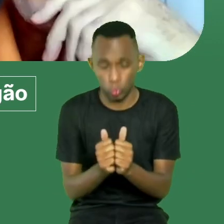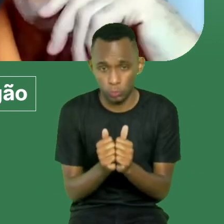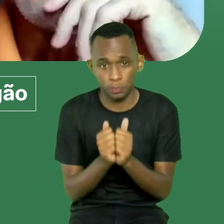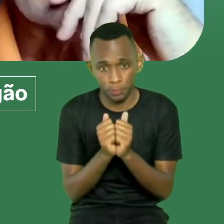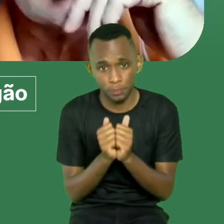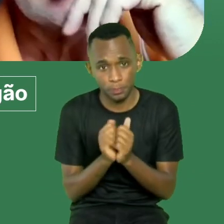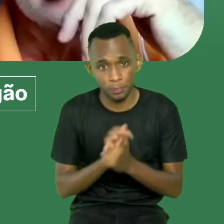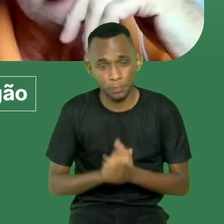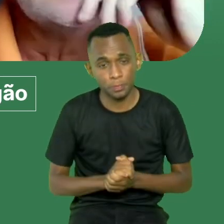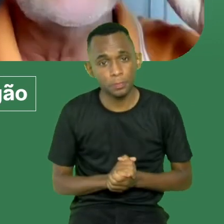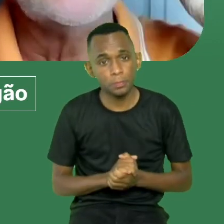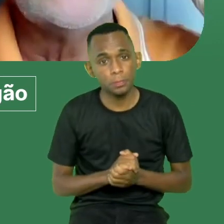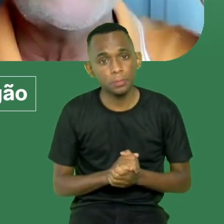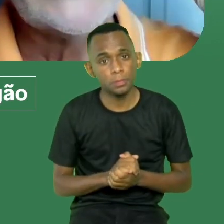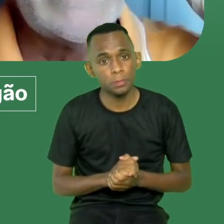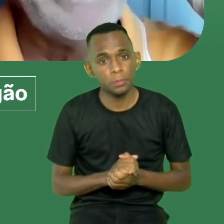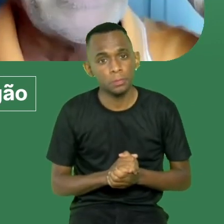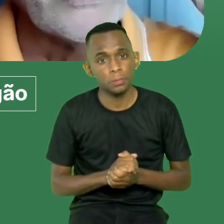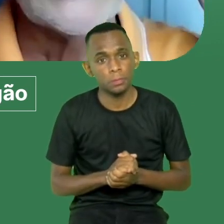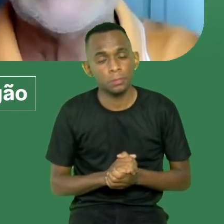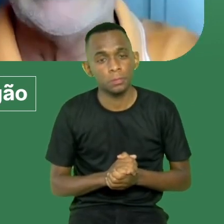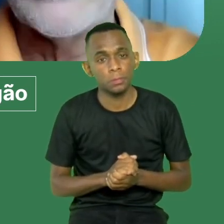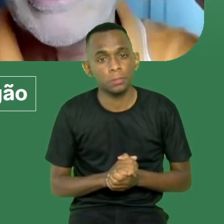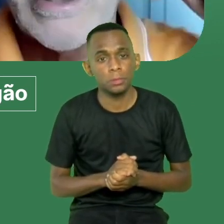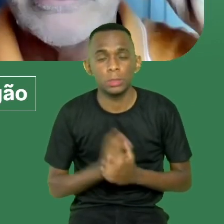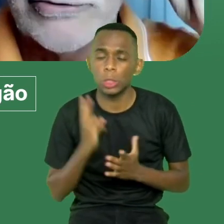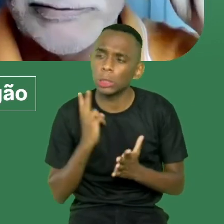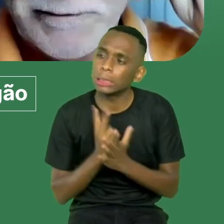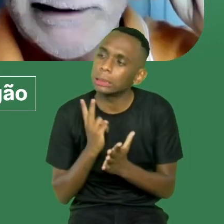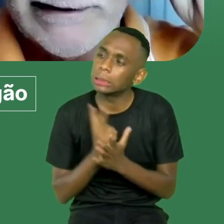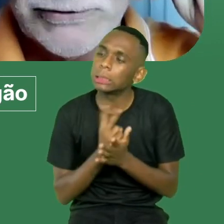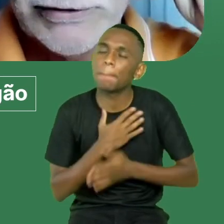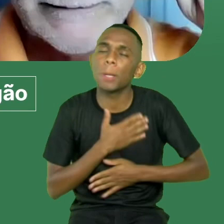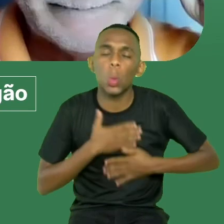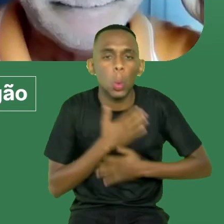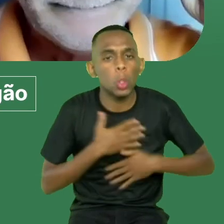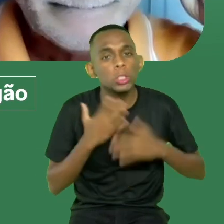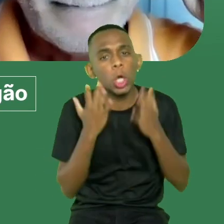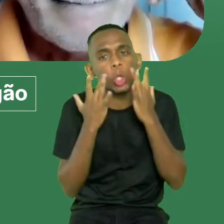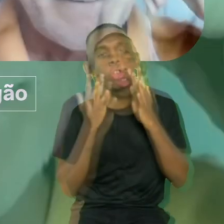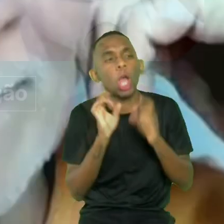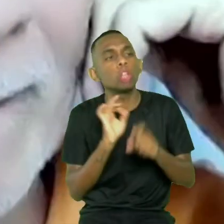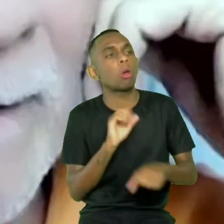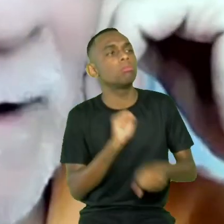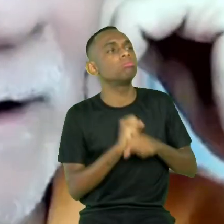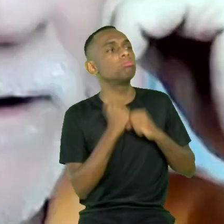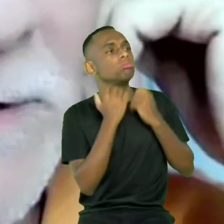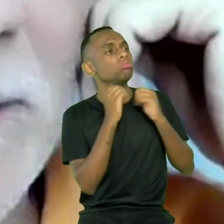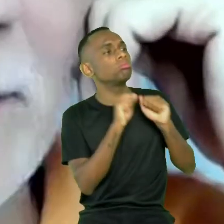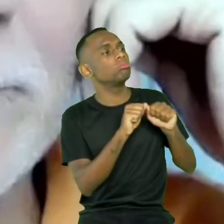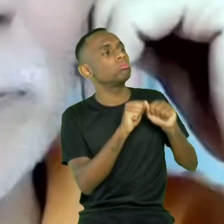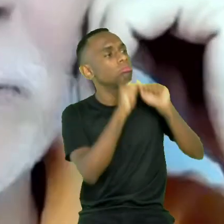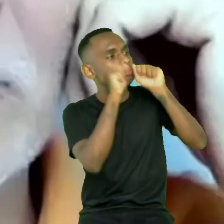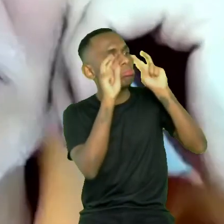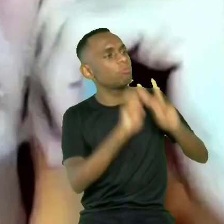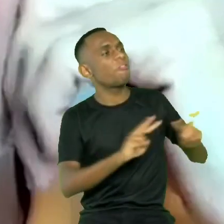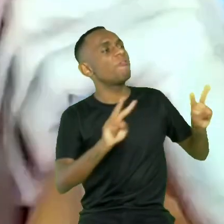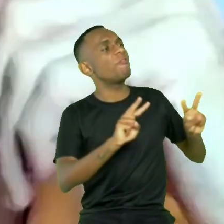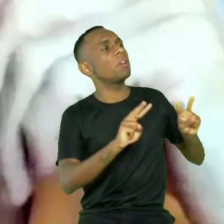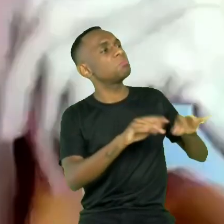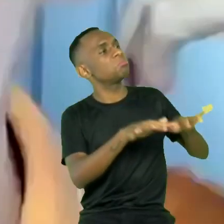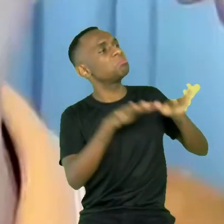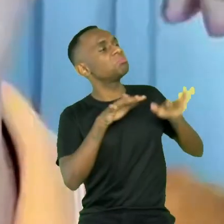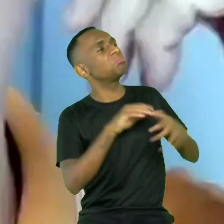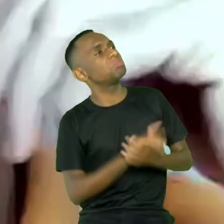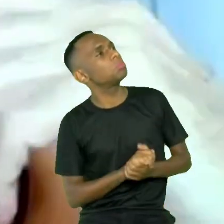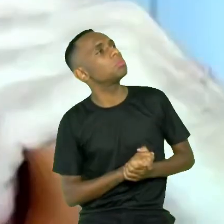É, eu sempre gostei do teatro como espectador, né? E achava muito interessante